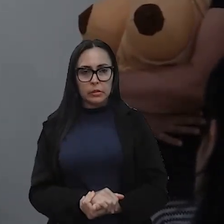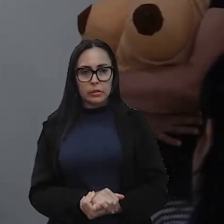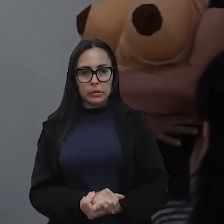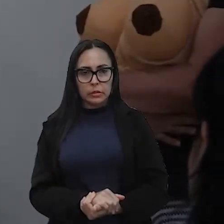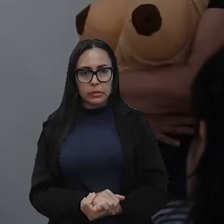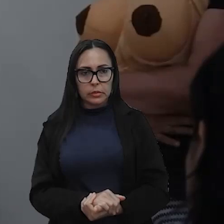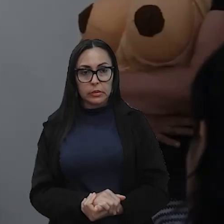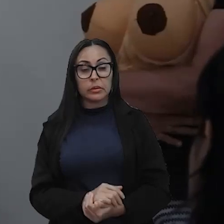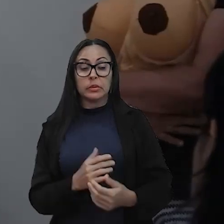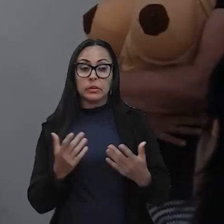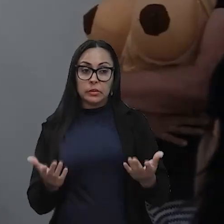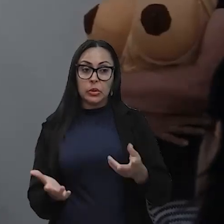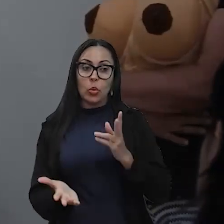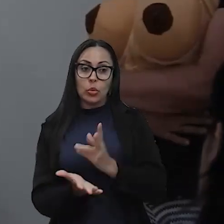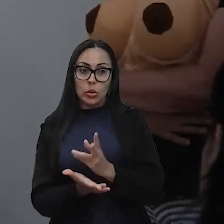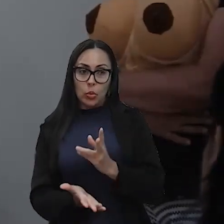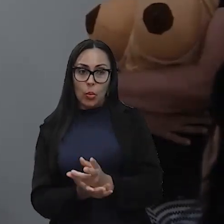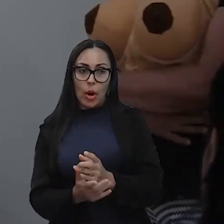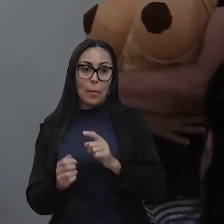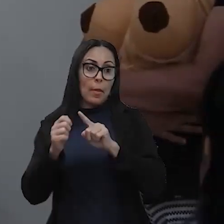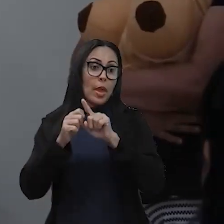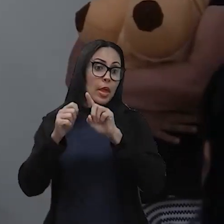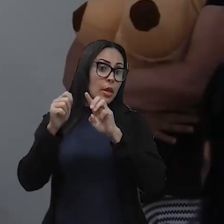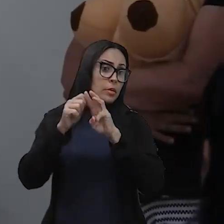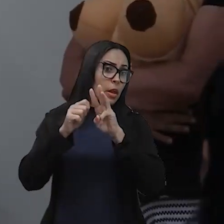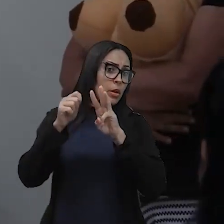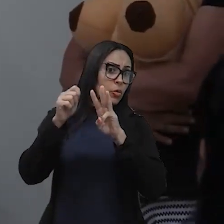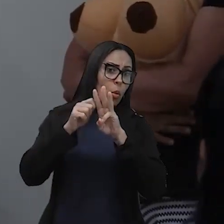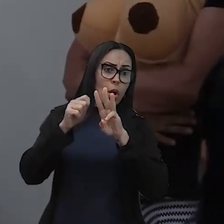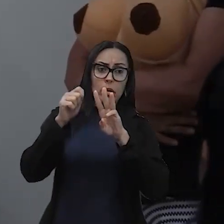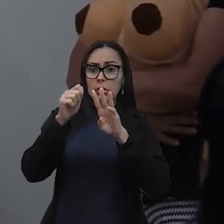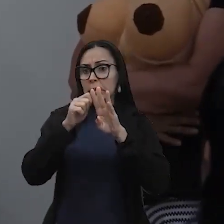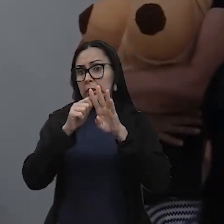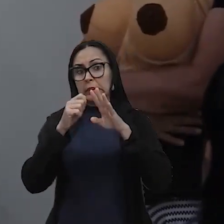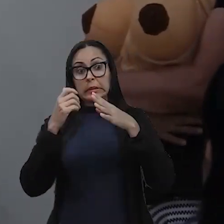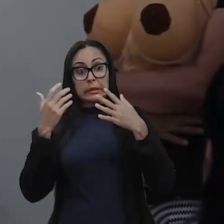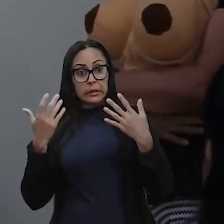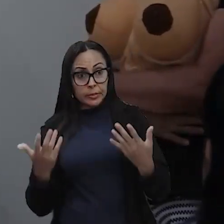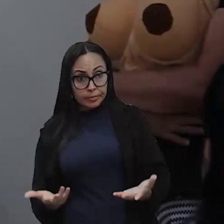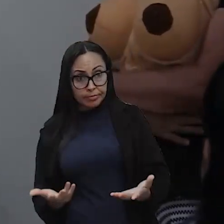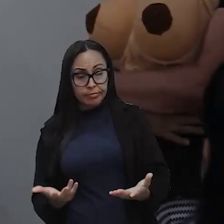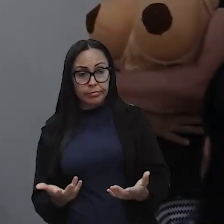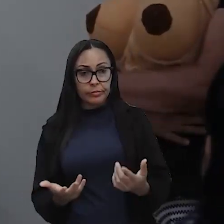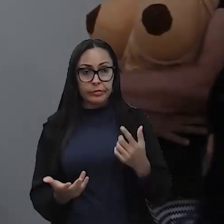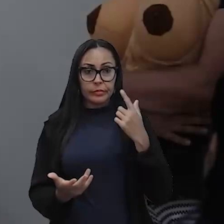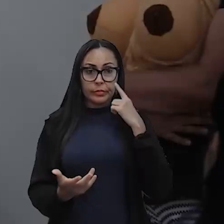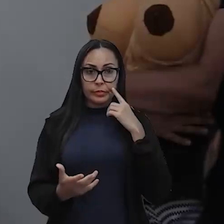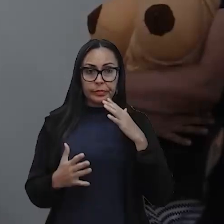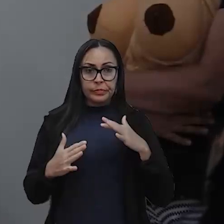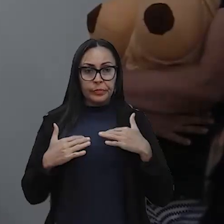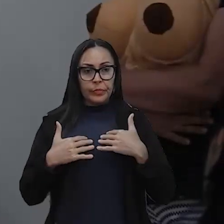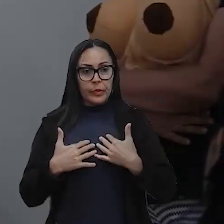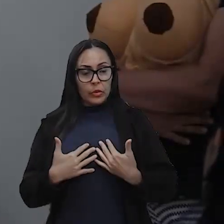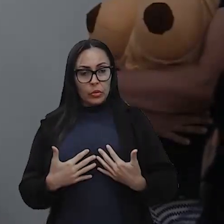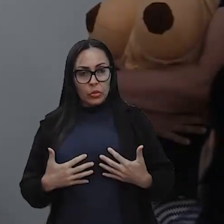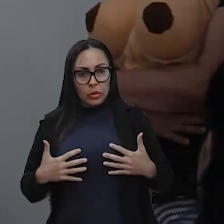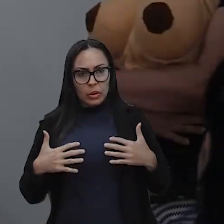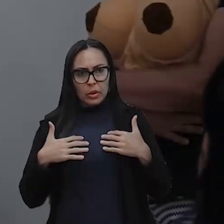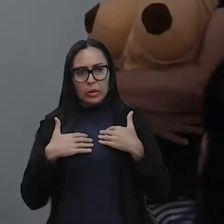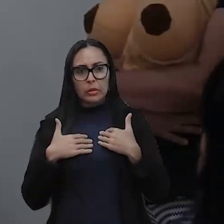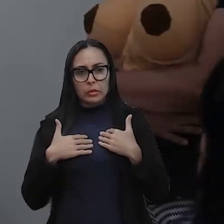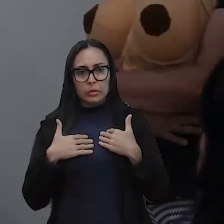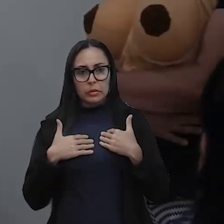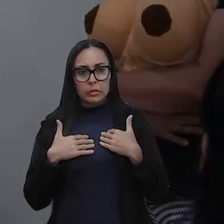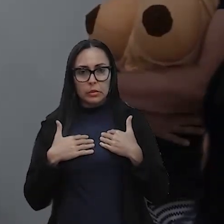durante meses, 3 meses, 4 meses, sem glândulas, sem nódulos palpáveis, aí a gente realmente